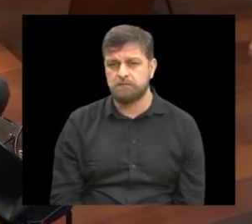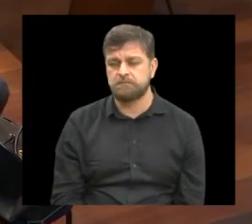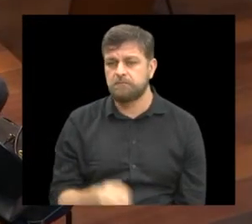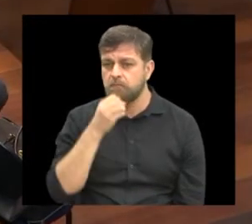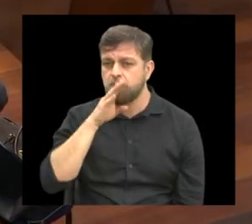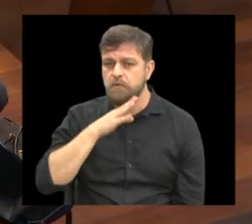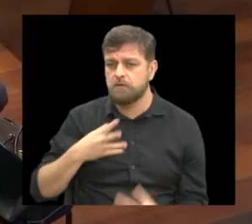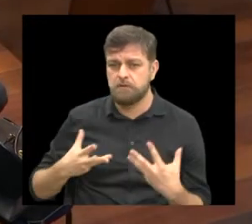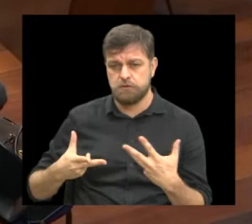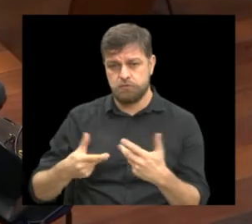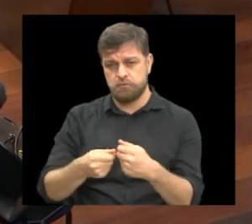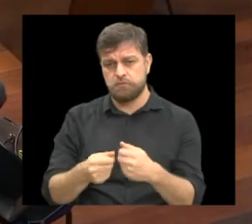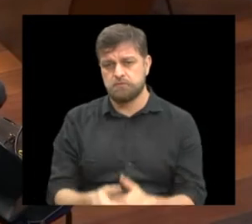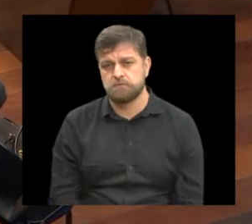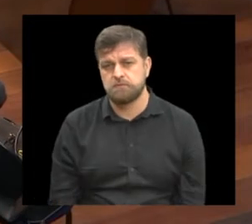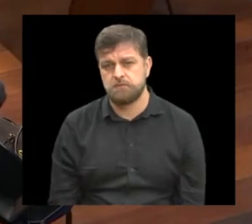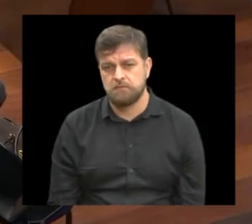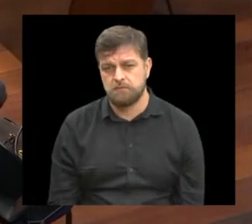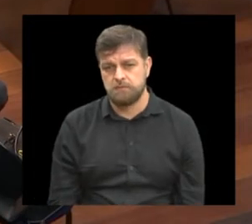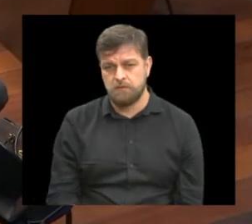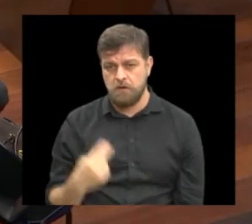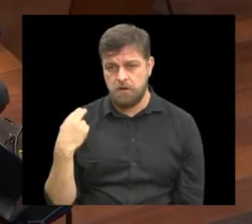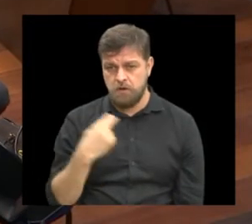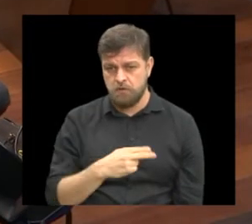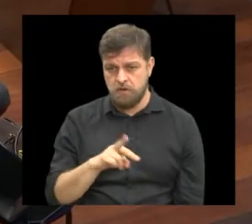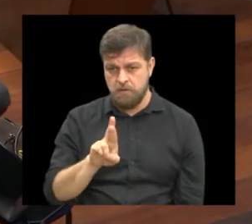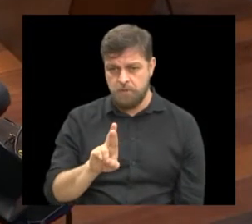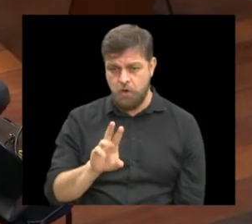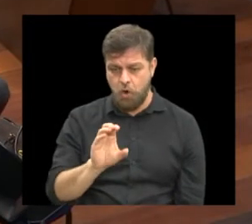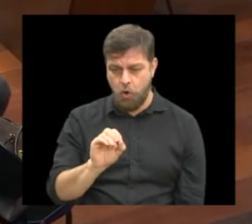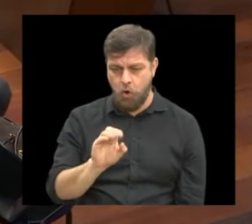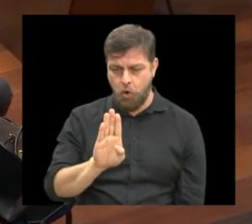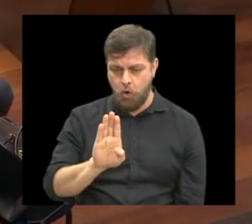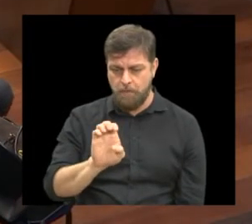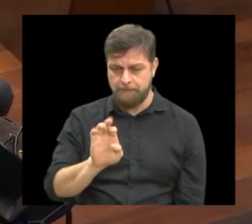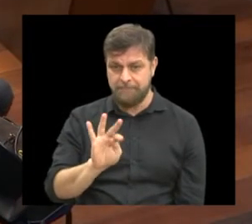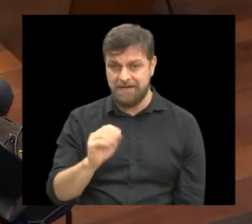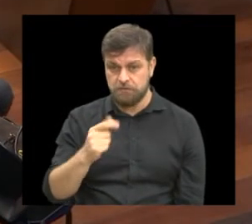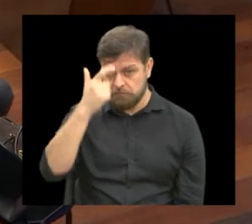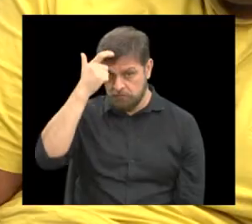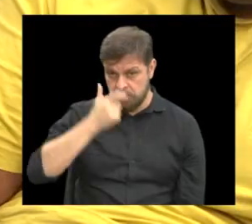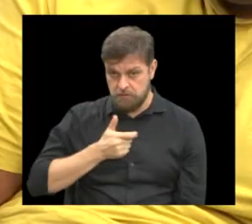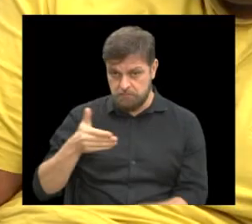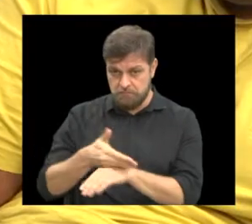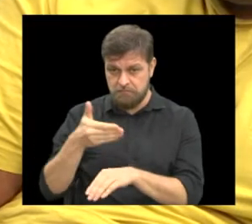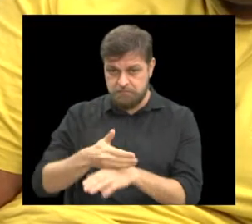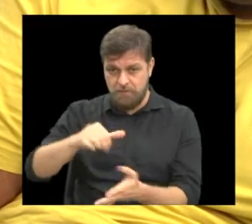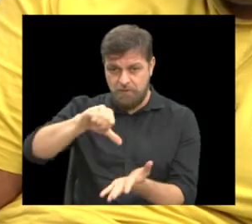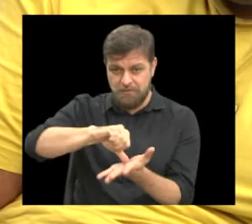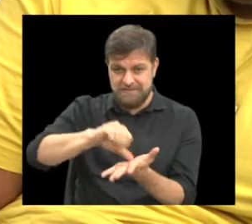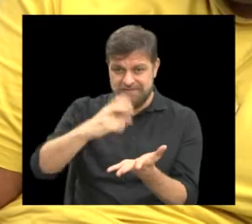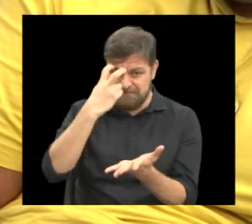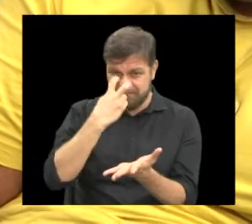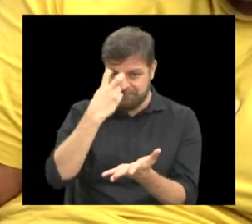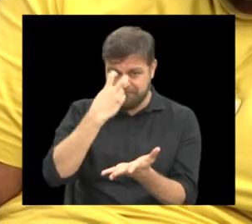Boa tarde a todos. Meu nome é Roberto, eu sou do Centro Cultural Luiz Braille, aqui de